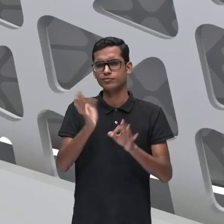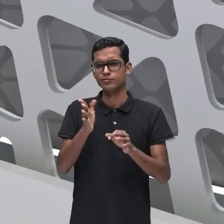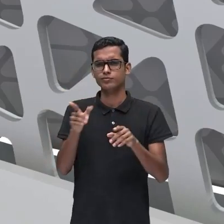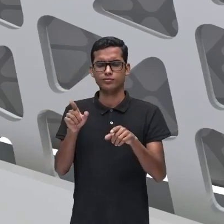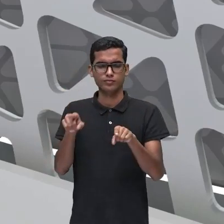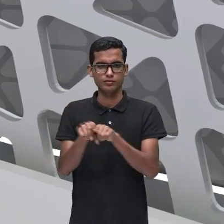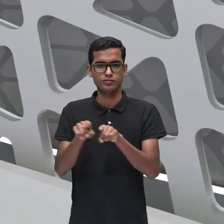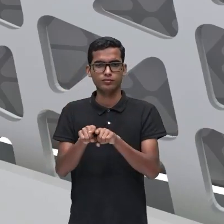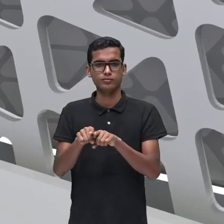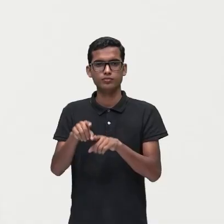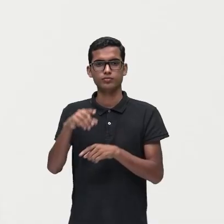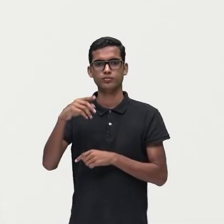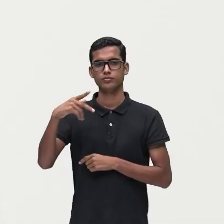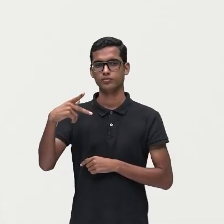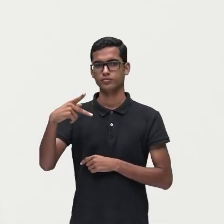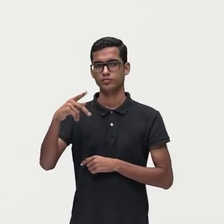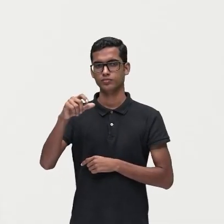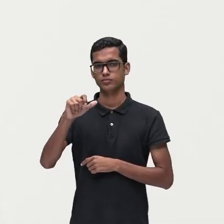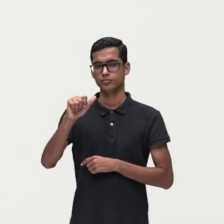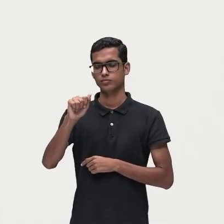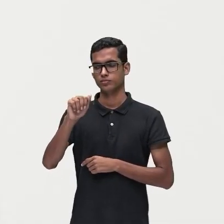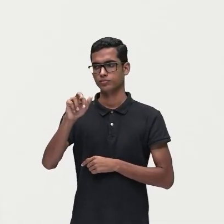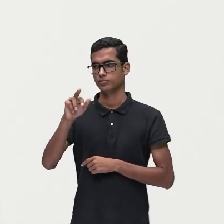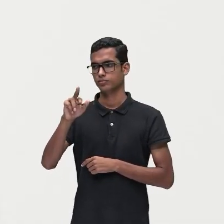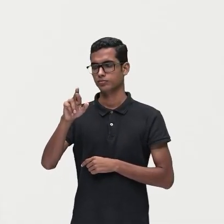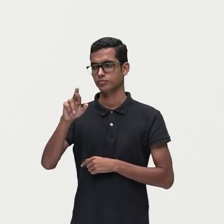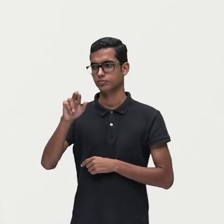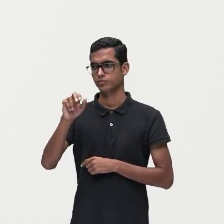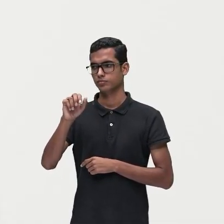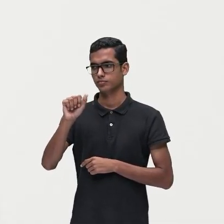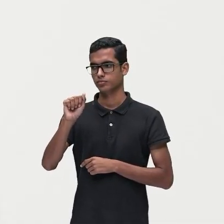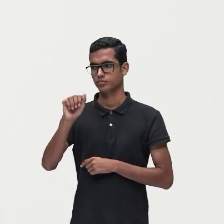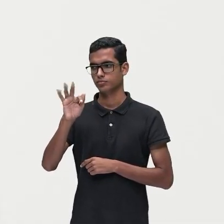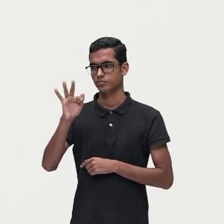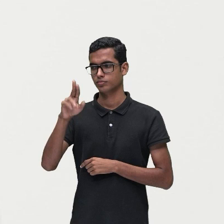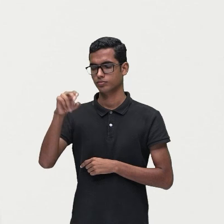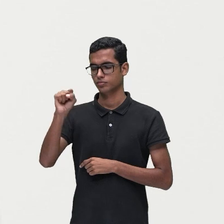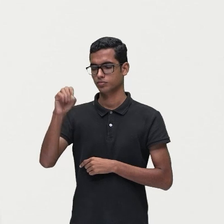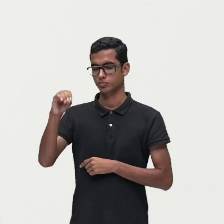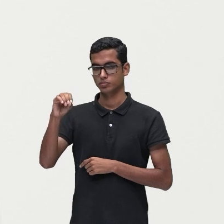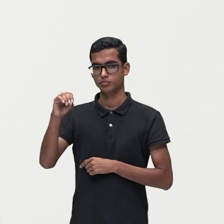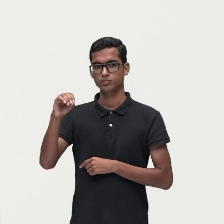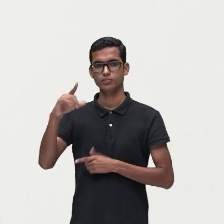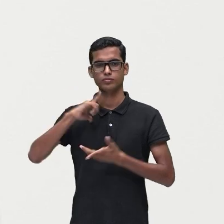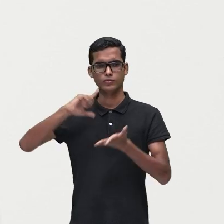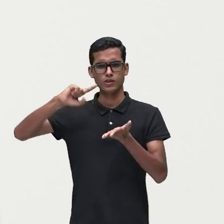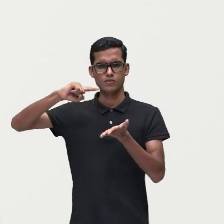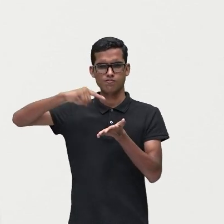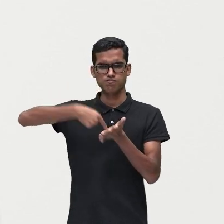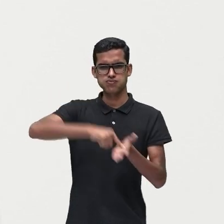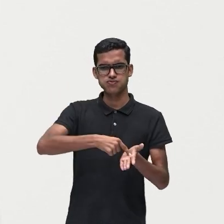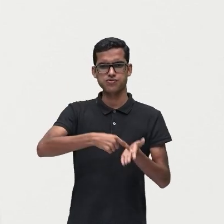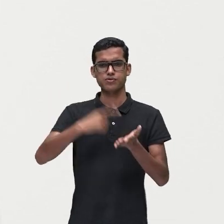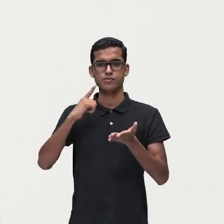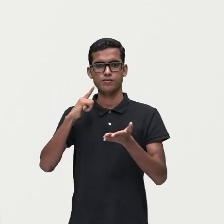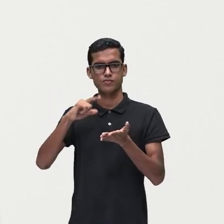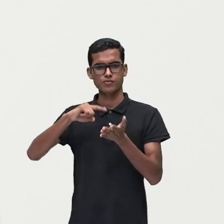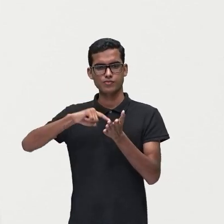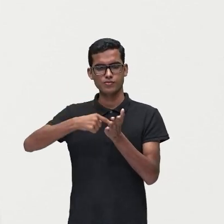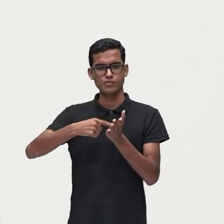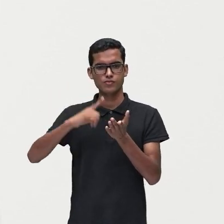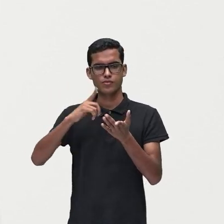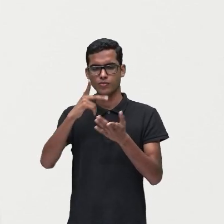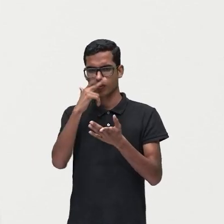o parafuso. Ele é formado por um plano inclinado, disposto em hélice na superfície